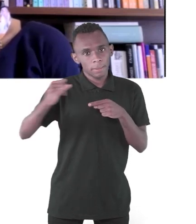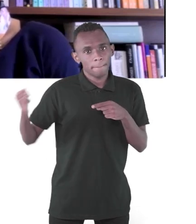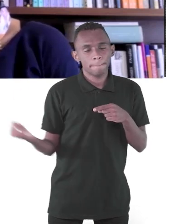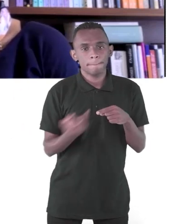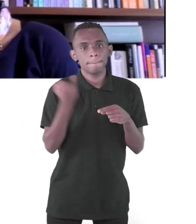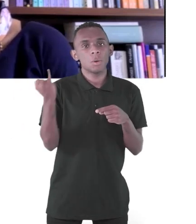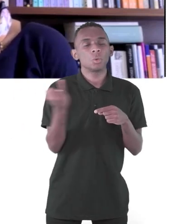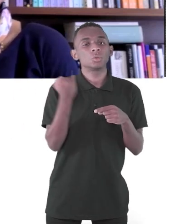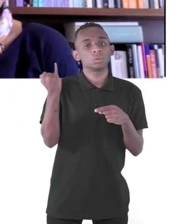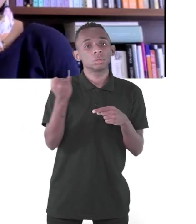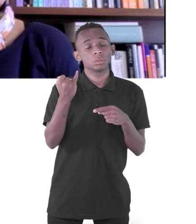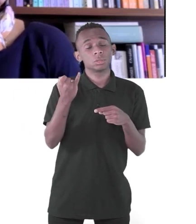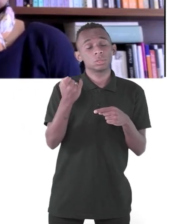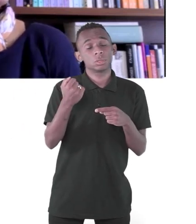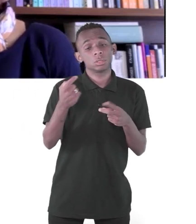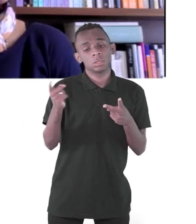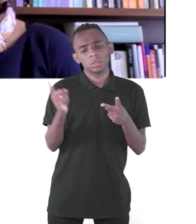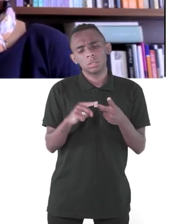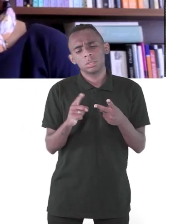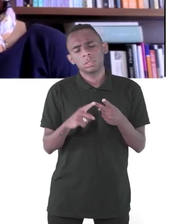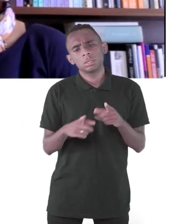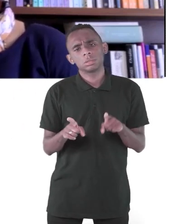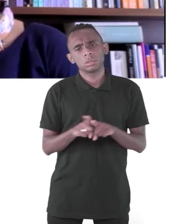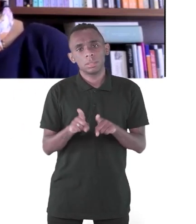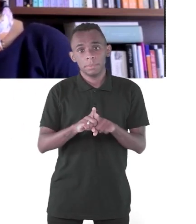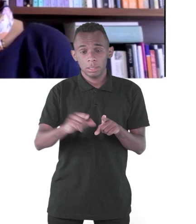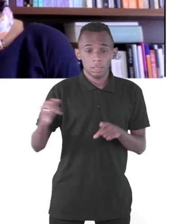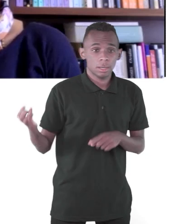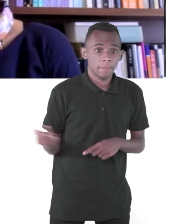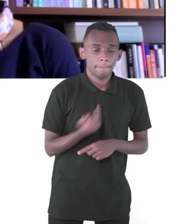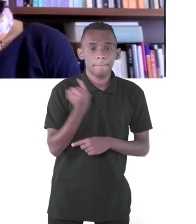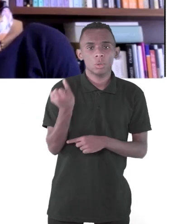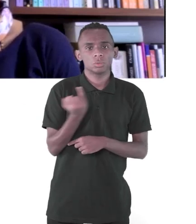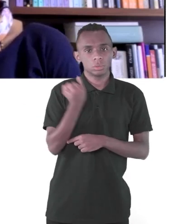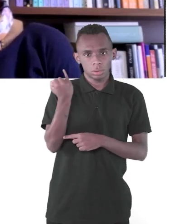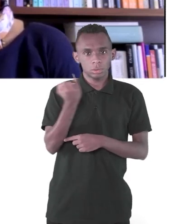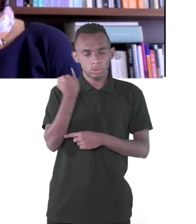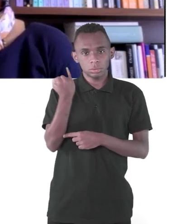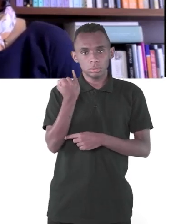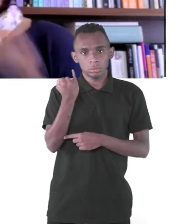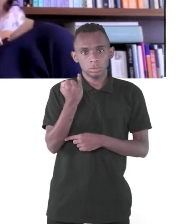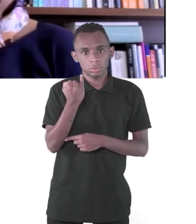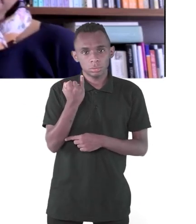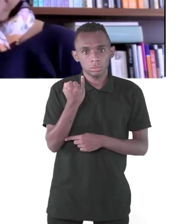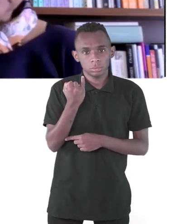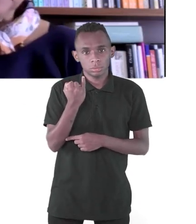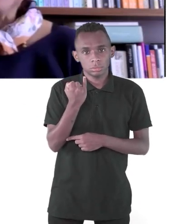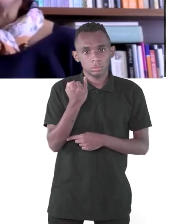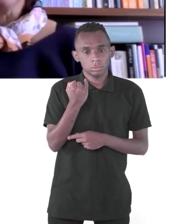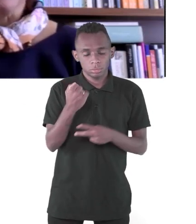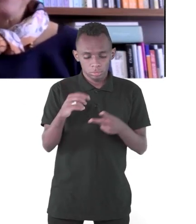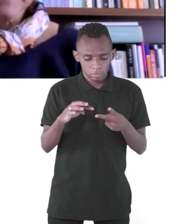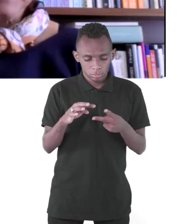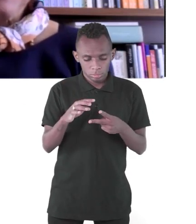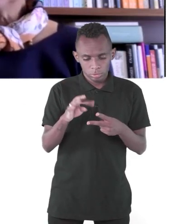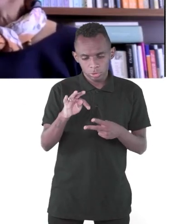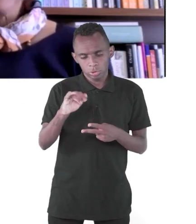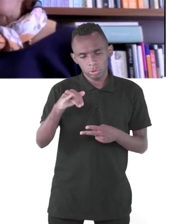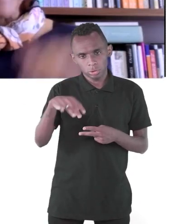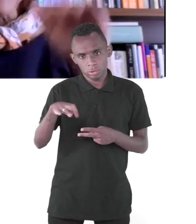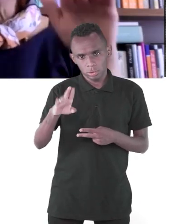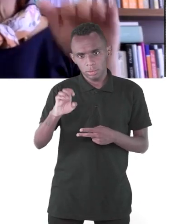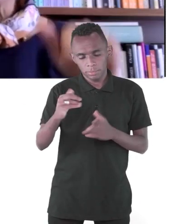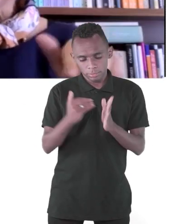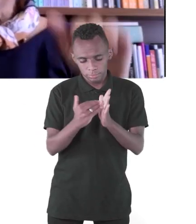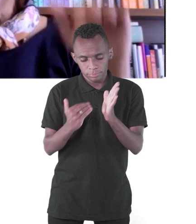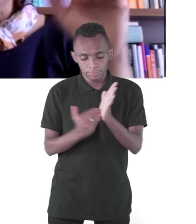um recorte importante. E uma outra coisa que é fundamental, e aí o timbre fica em menor